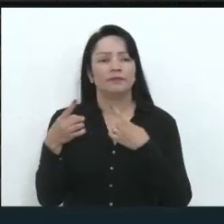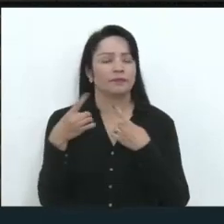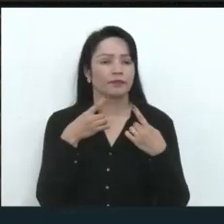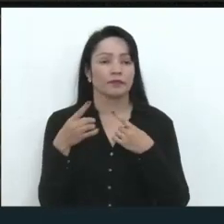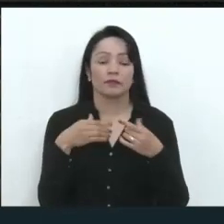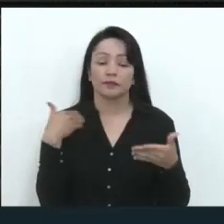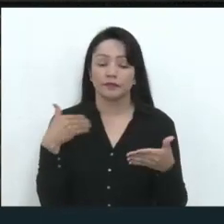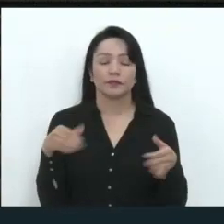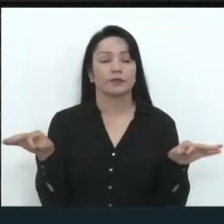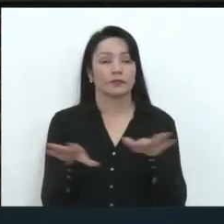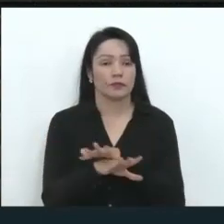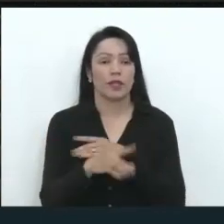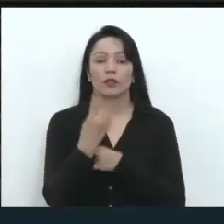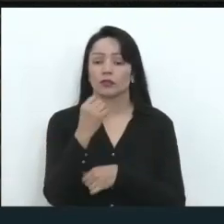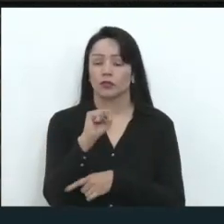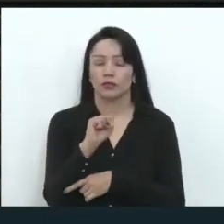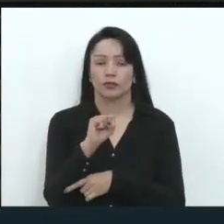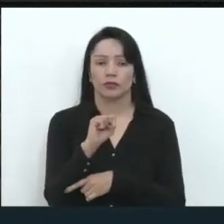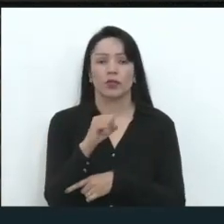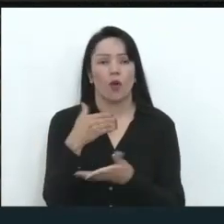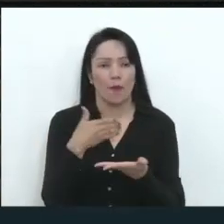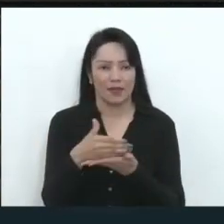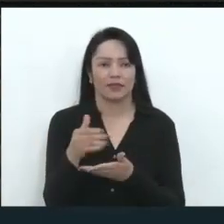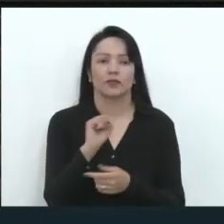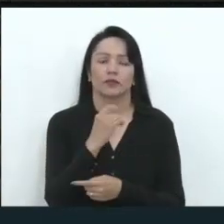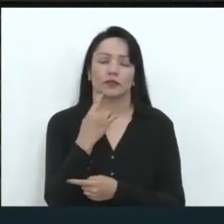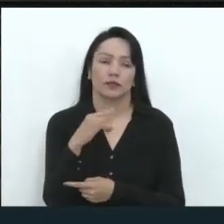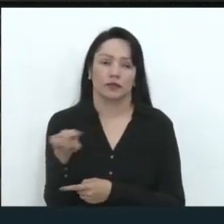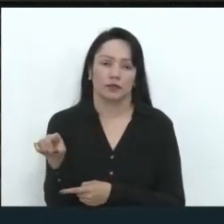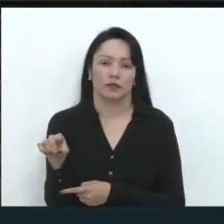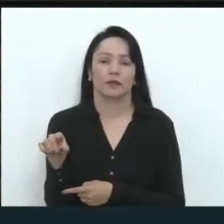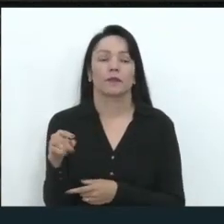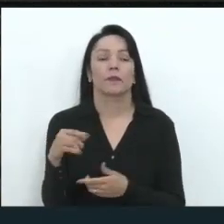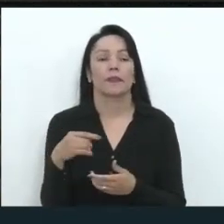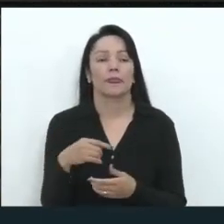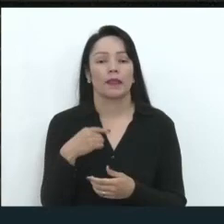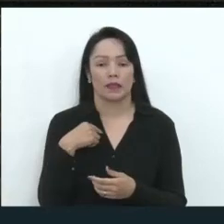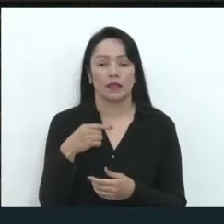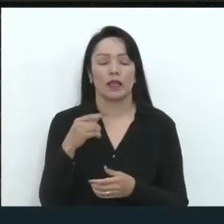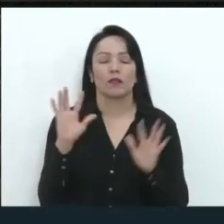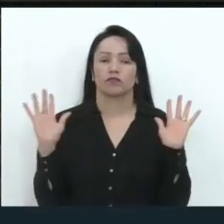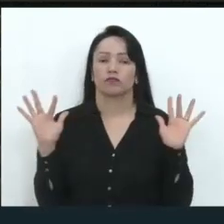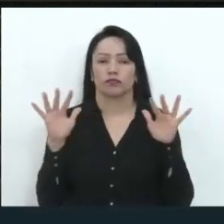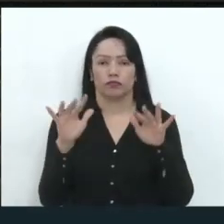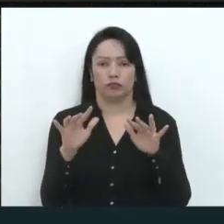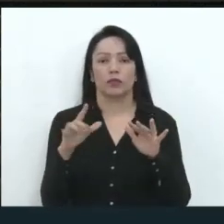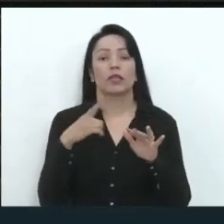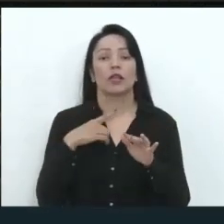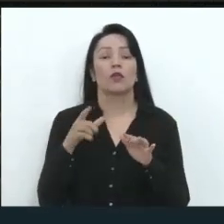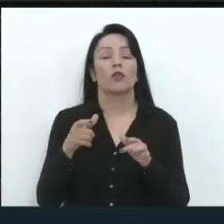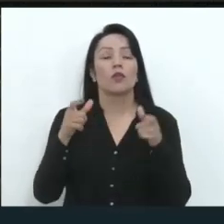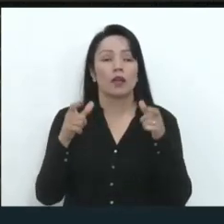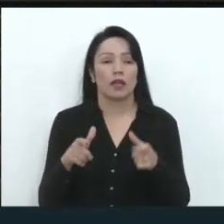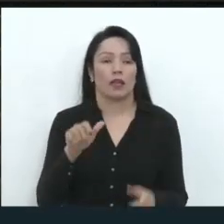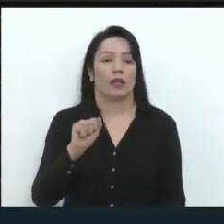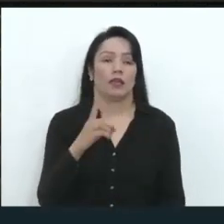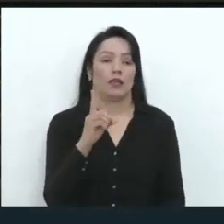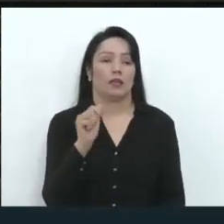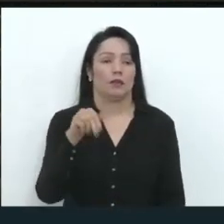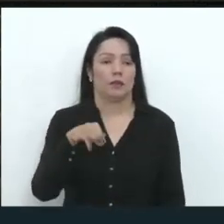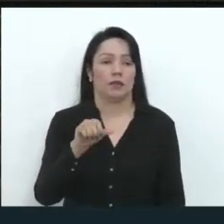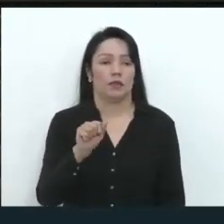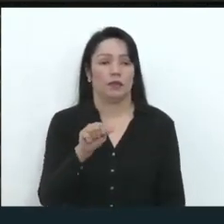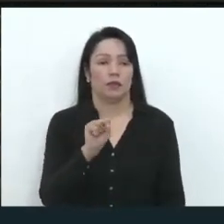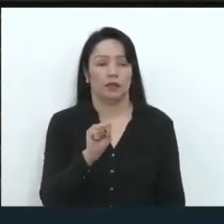às 18h30, começa o encerramento às 18h30 com a cerimônia solene no Adamastor Centro, no